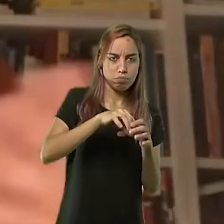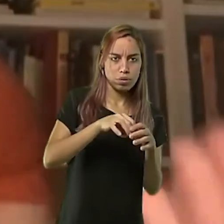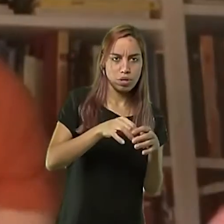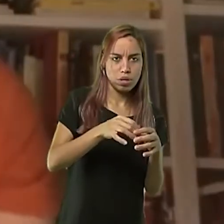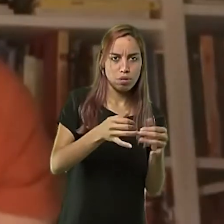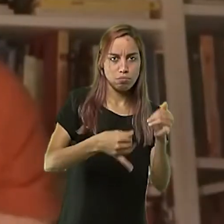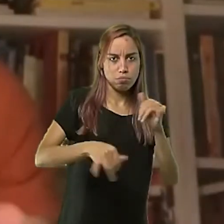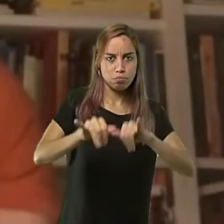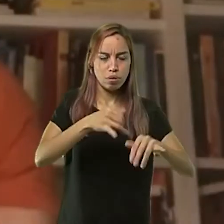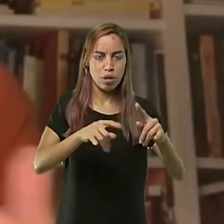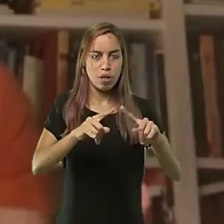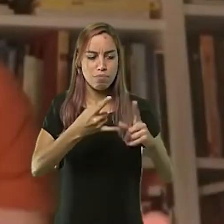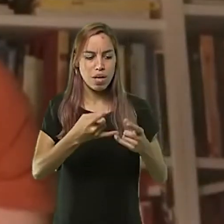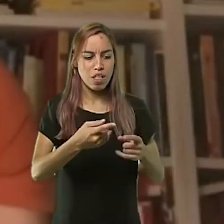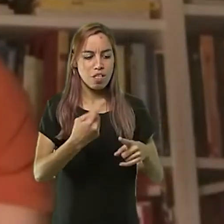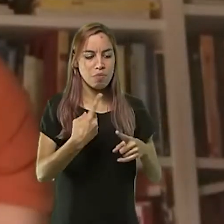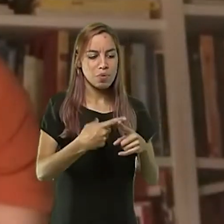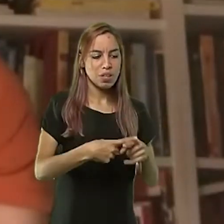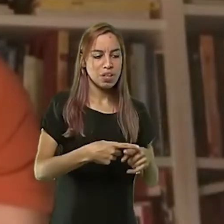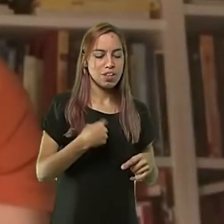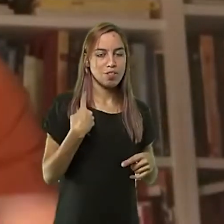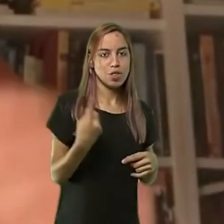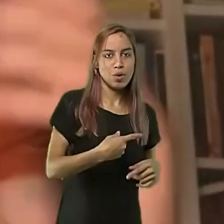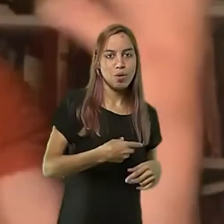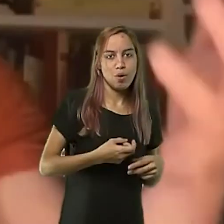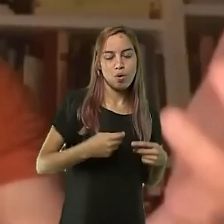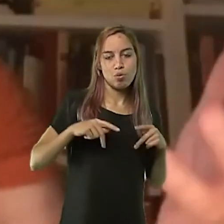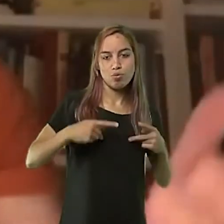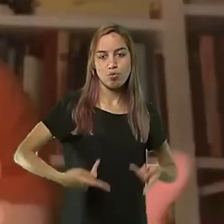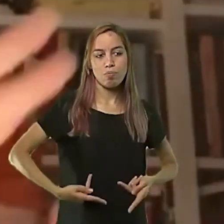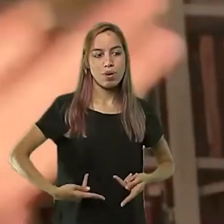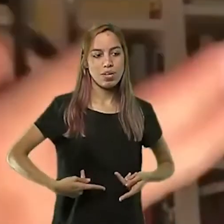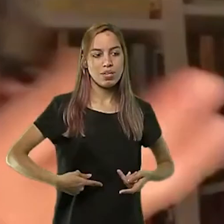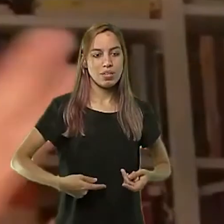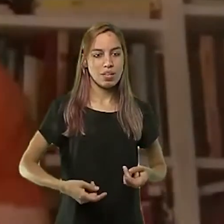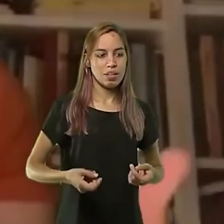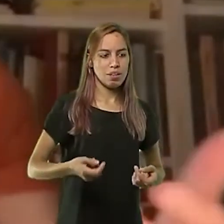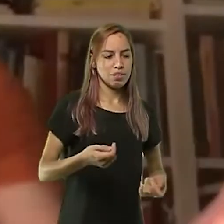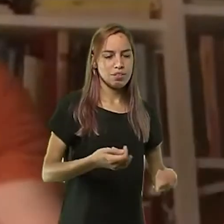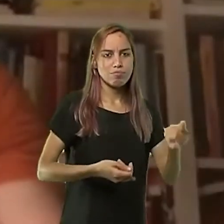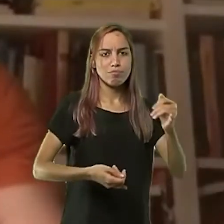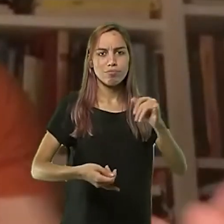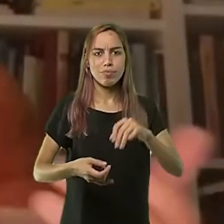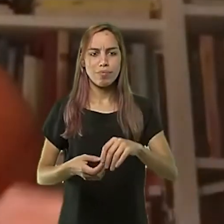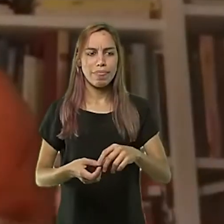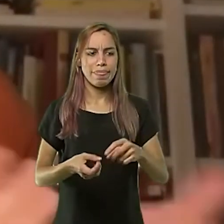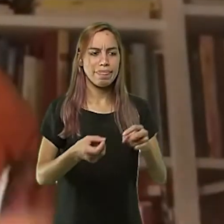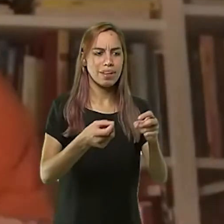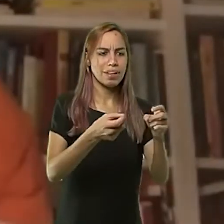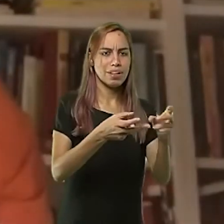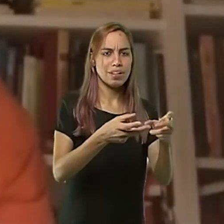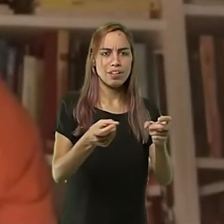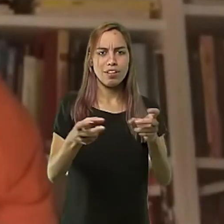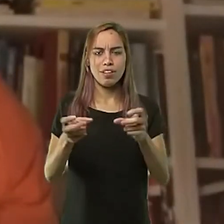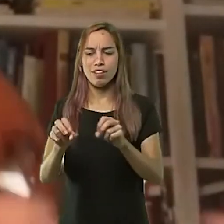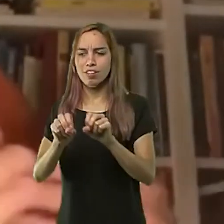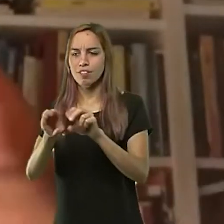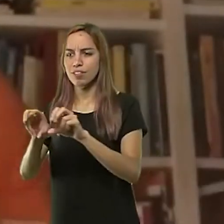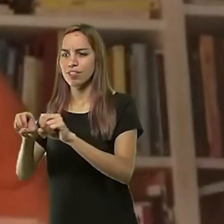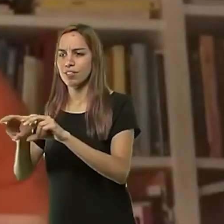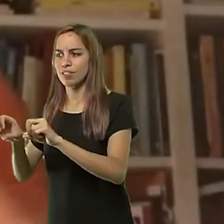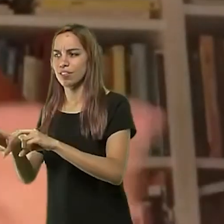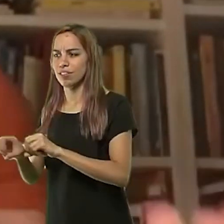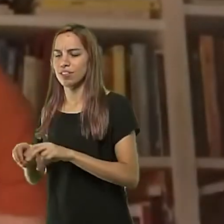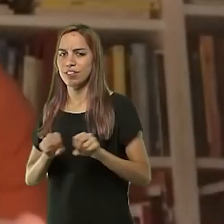vezes simplesmente porque estamos a acabar com determinadas florestas, há determinados animais que saem em determinados lugares, etc., e acabam por contaminar